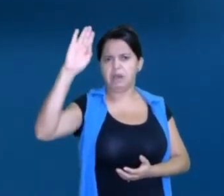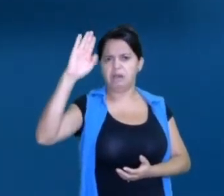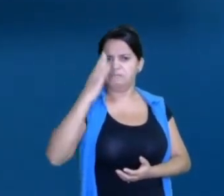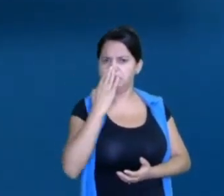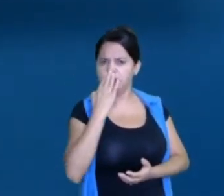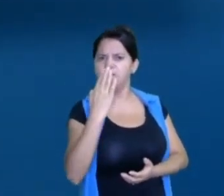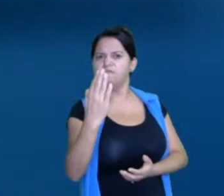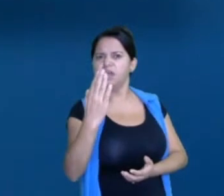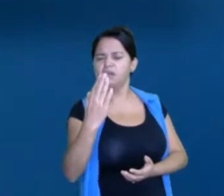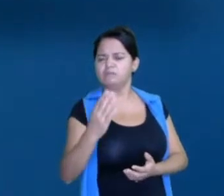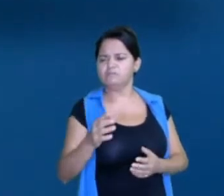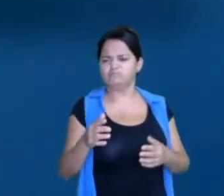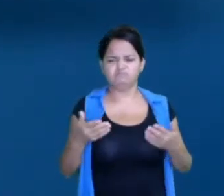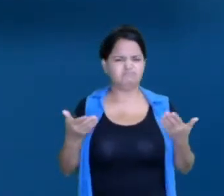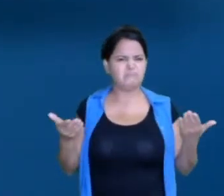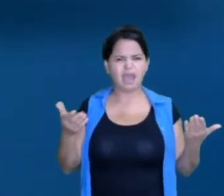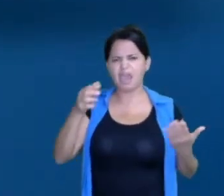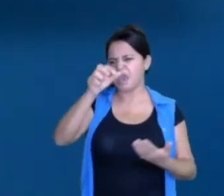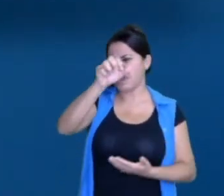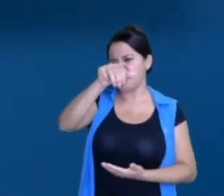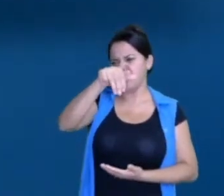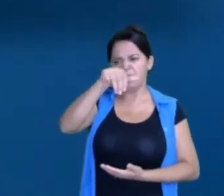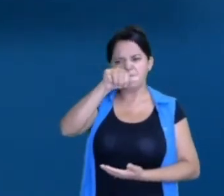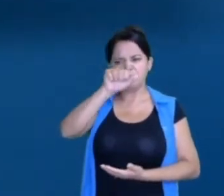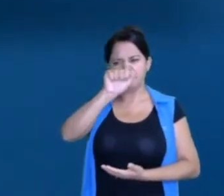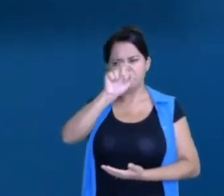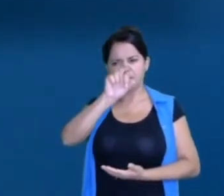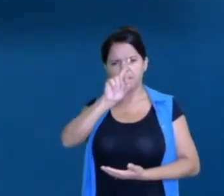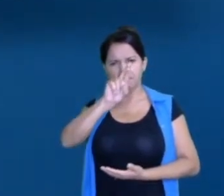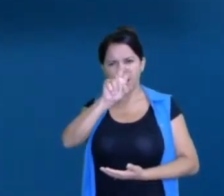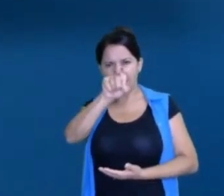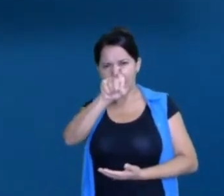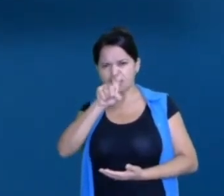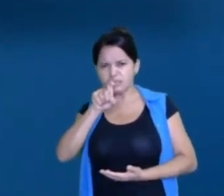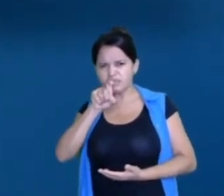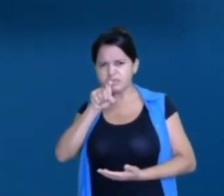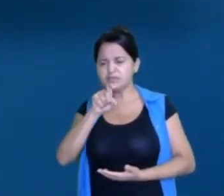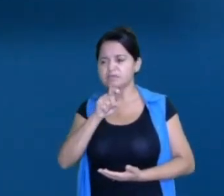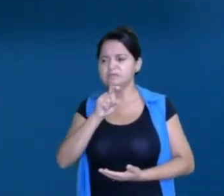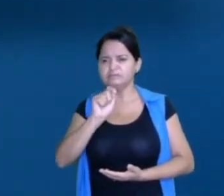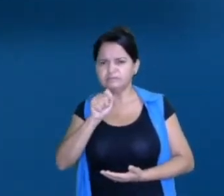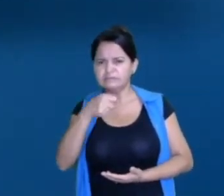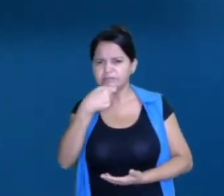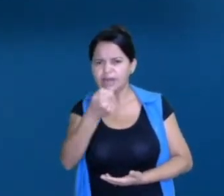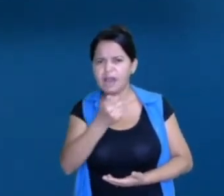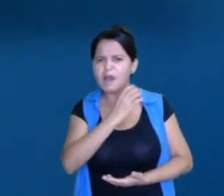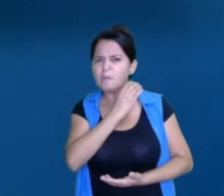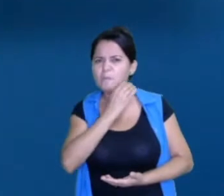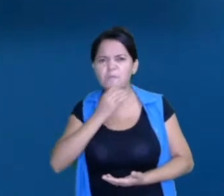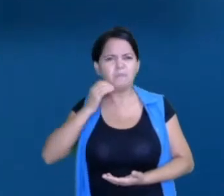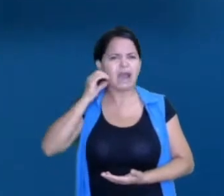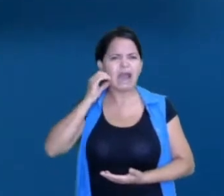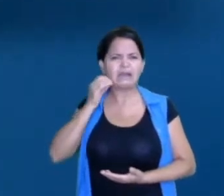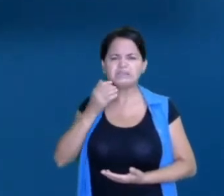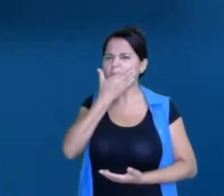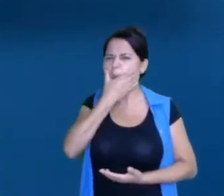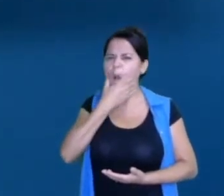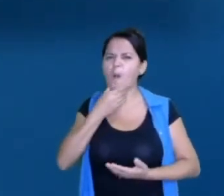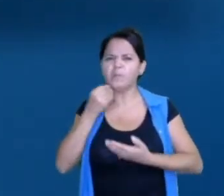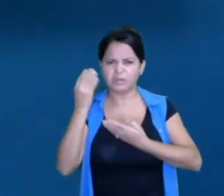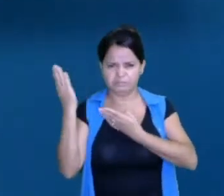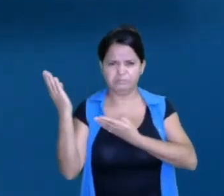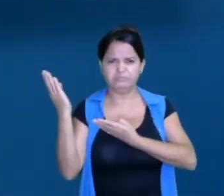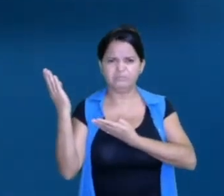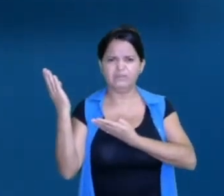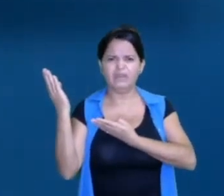que é que Marx tem a ver, professor? Já ouvi falar muito sobre Karl Marx. Que ligação tem?